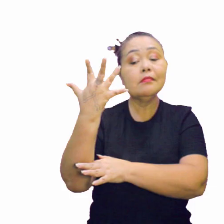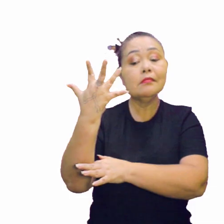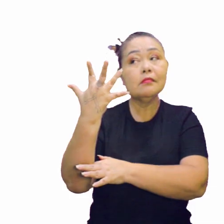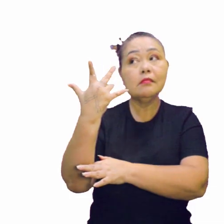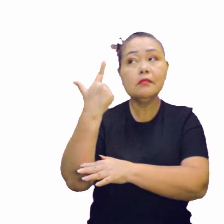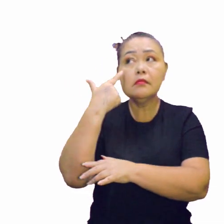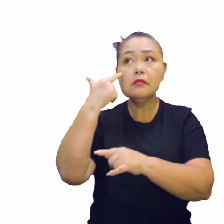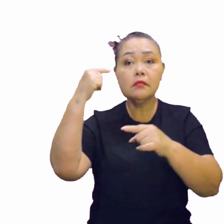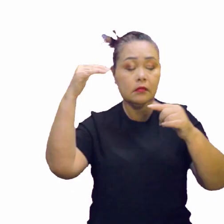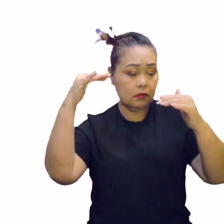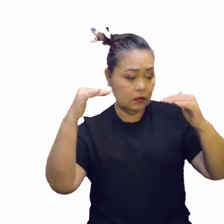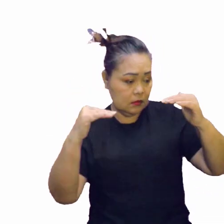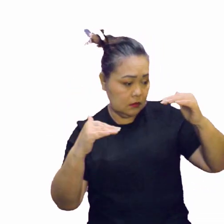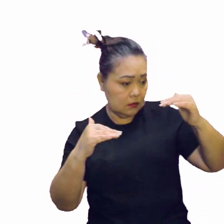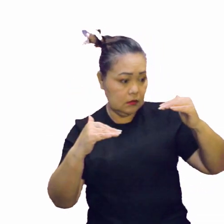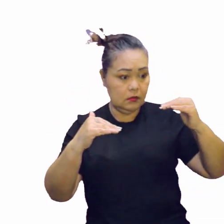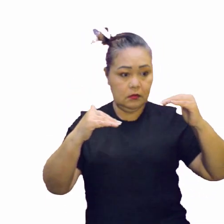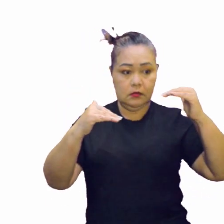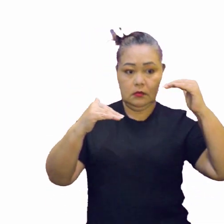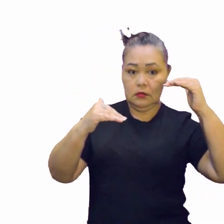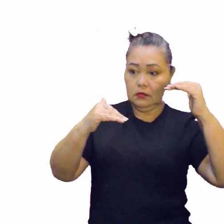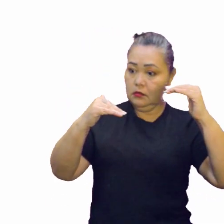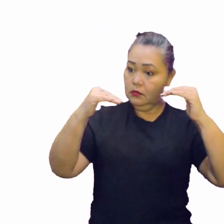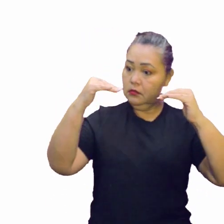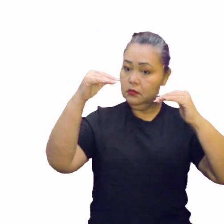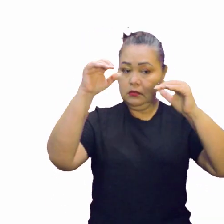proporções do sistema